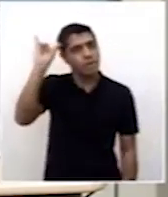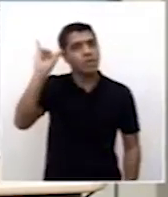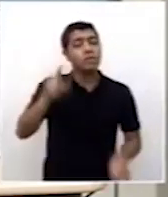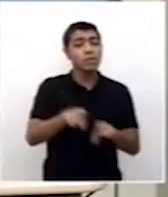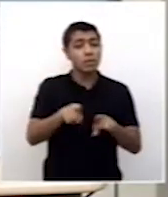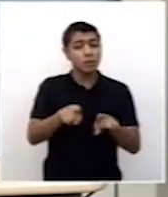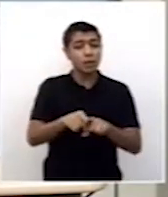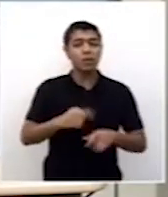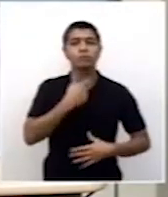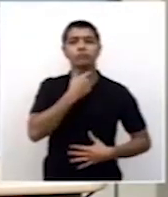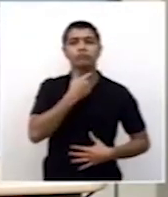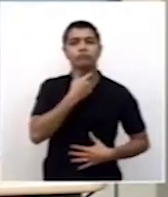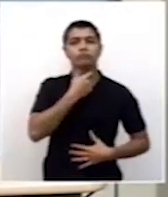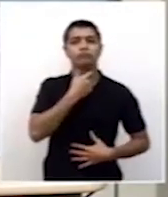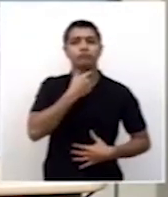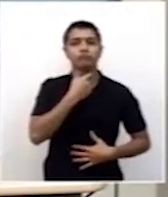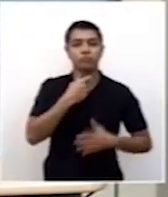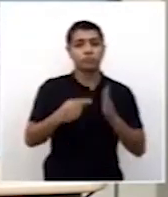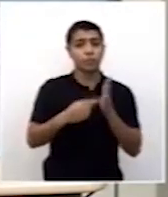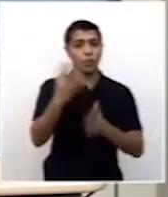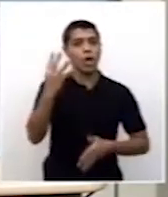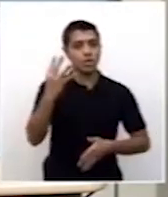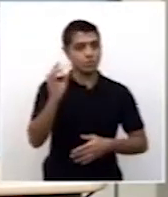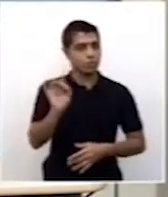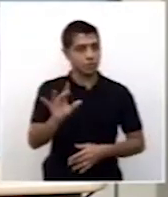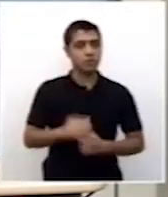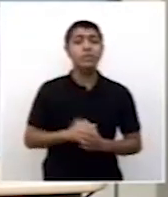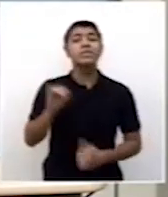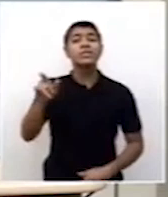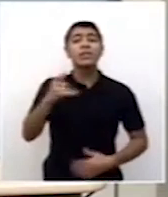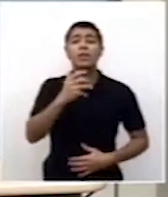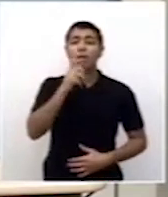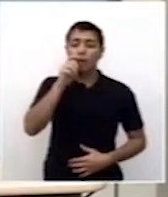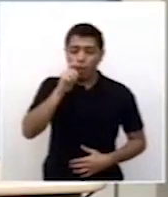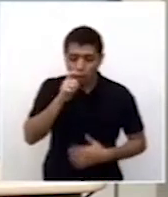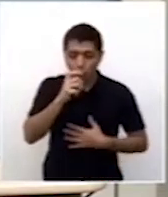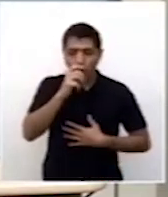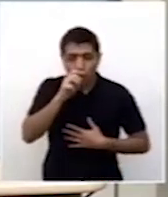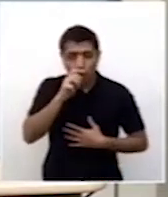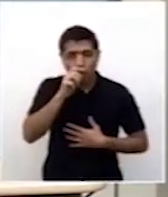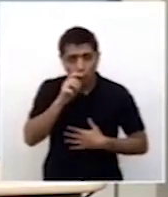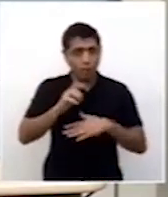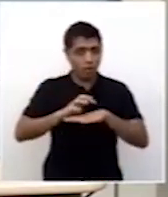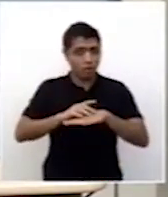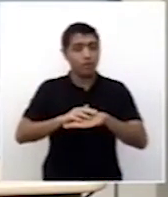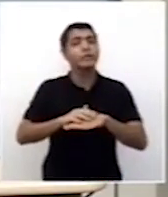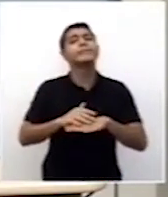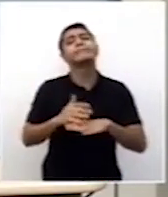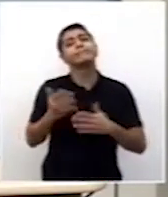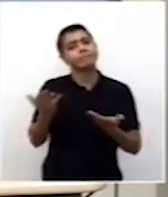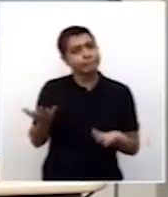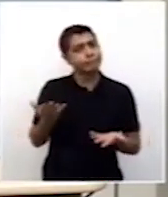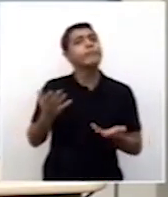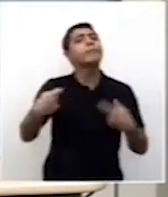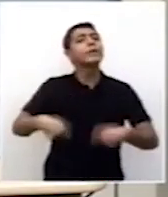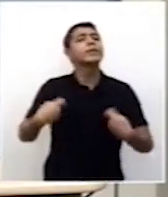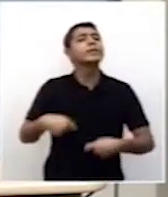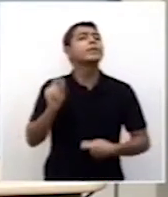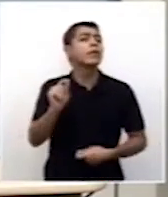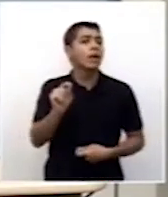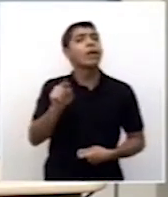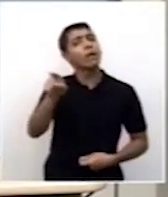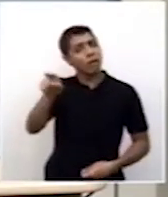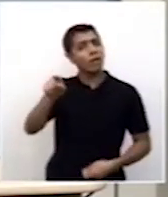a tosse for mais teimosa, que não permita esta limitação, os encatarroados têm 2 alvitres, ou irem